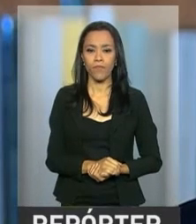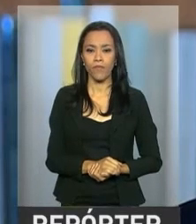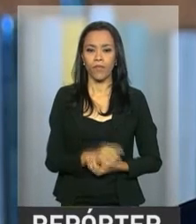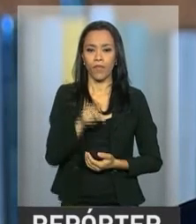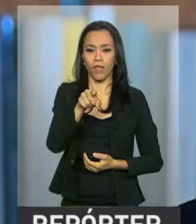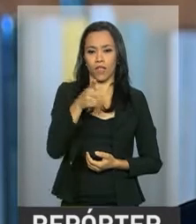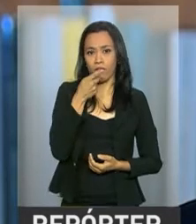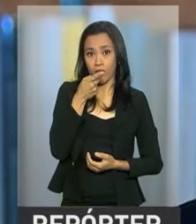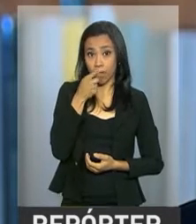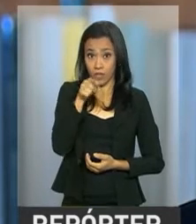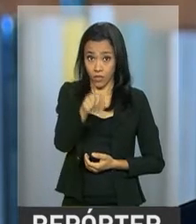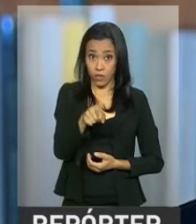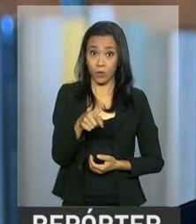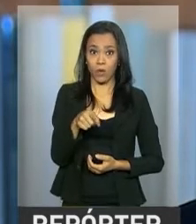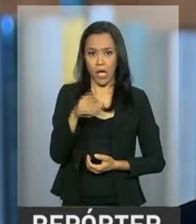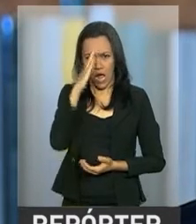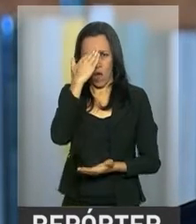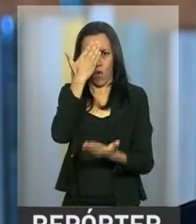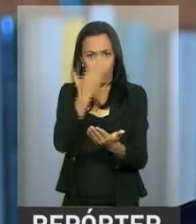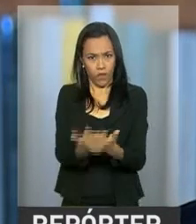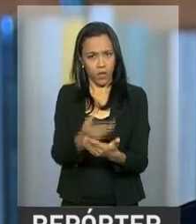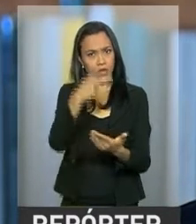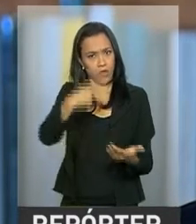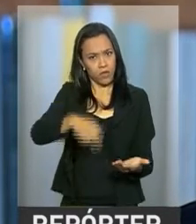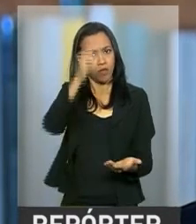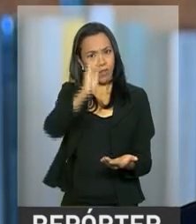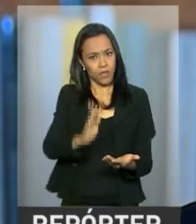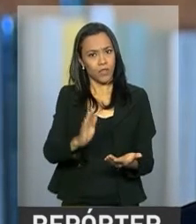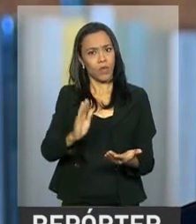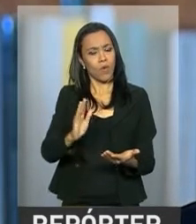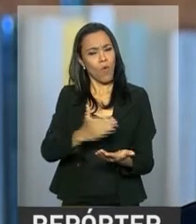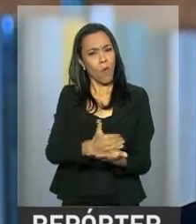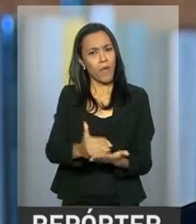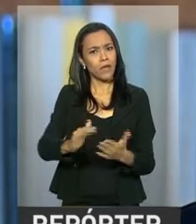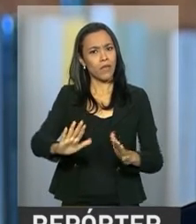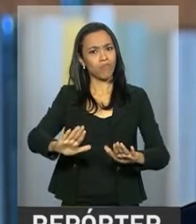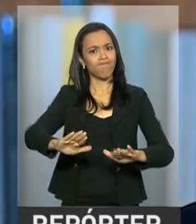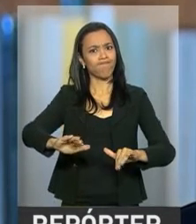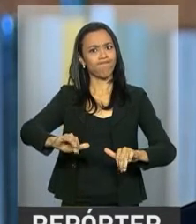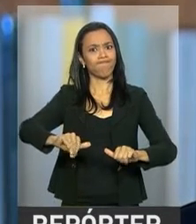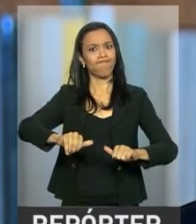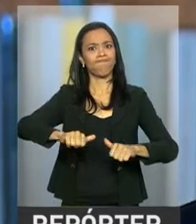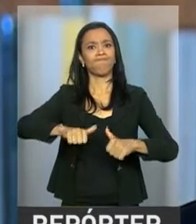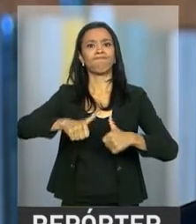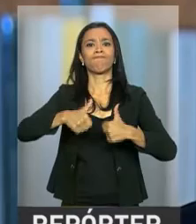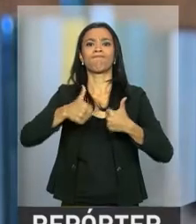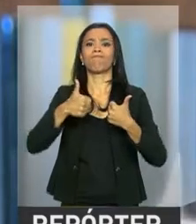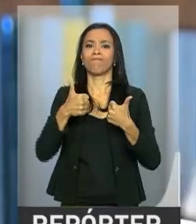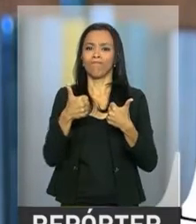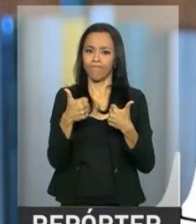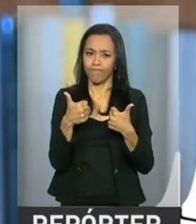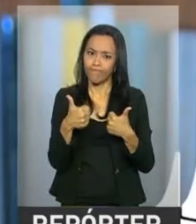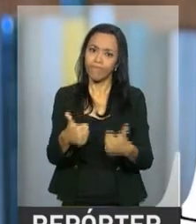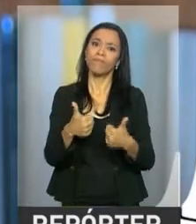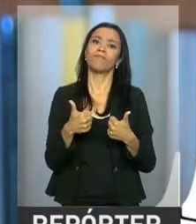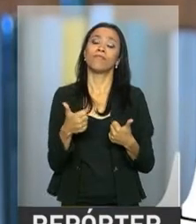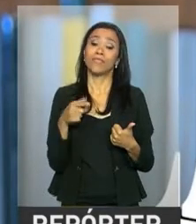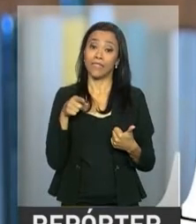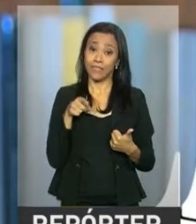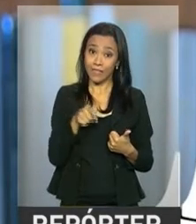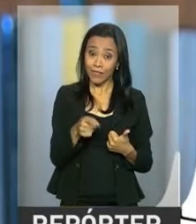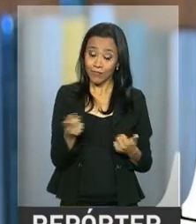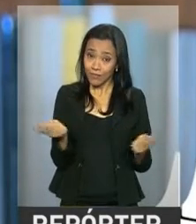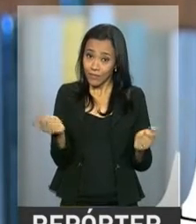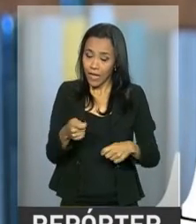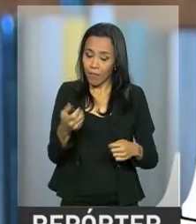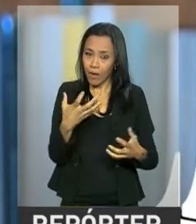os índices de confiança começam a melhorar de forma impressionante e isso já se reflete em